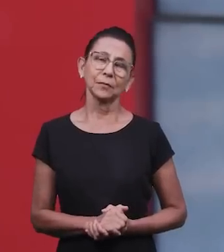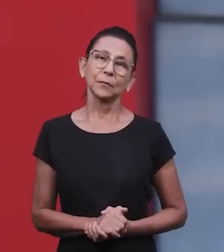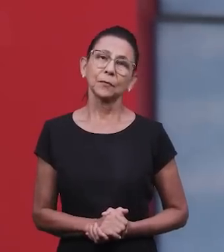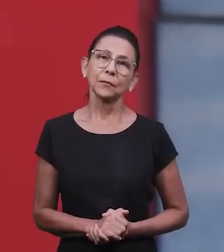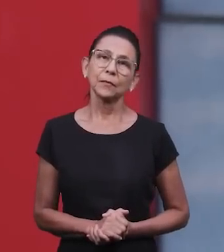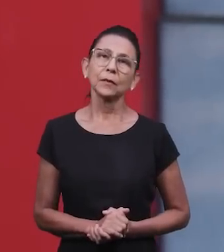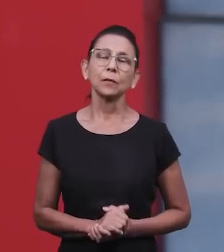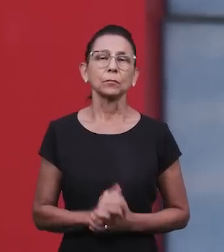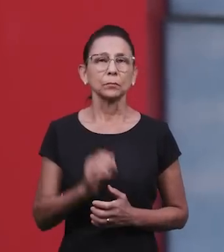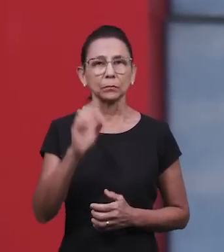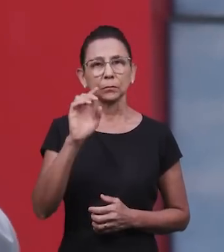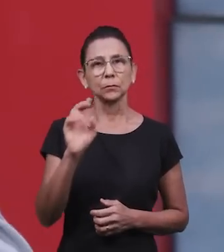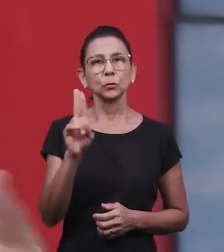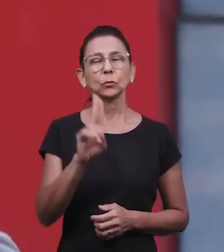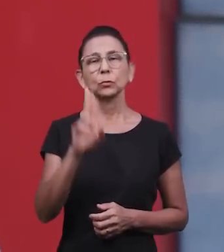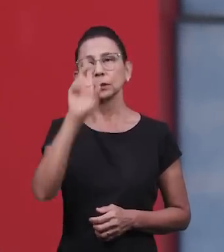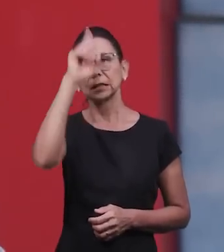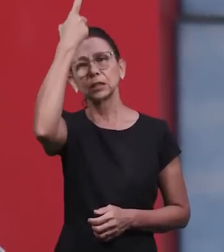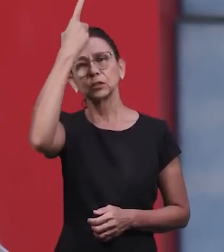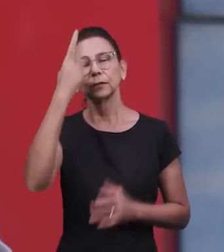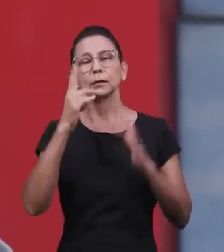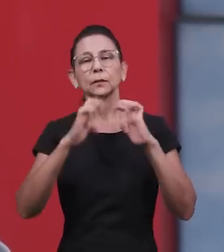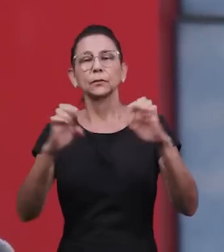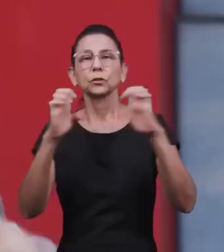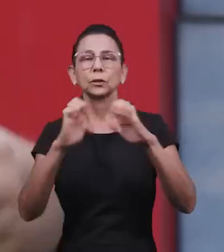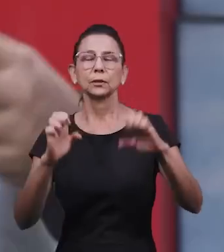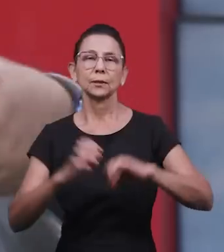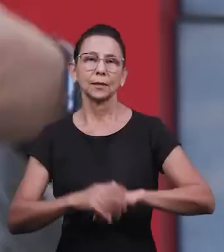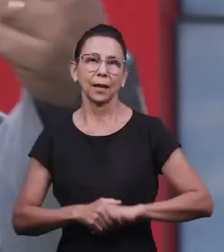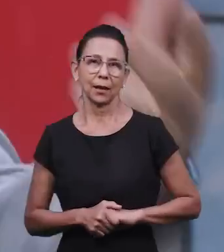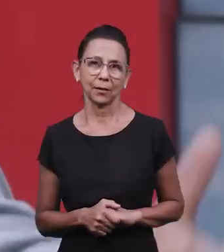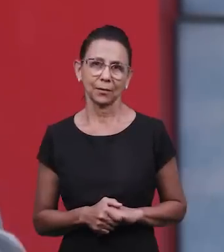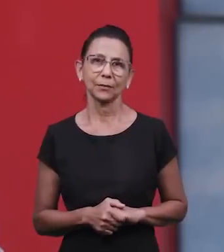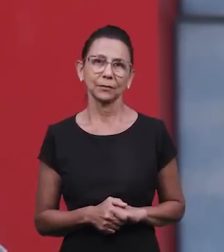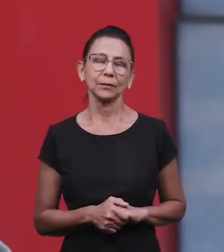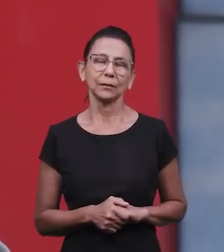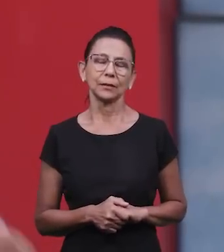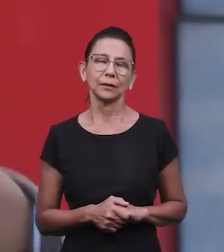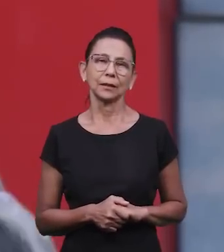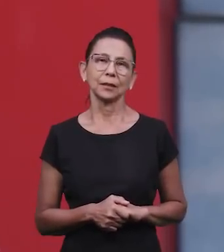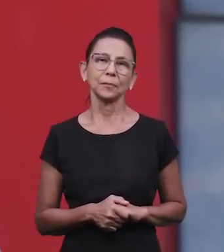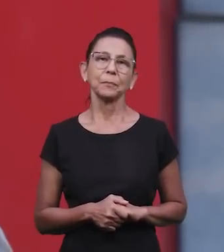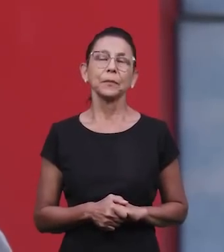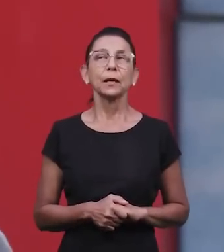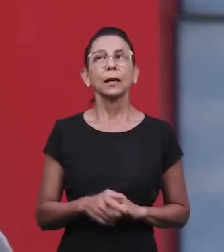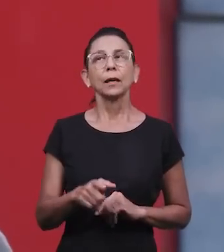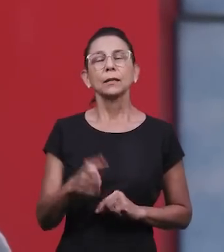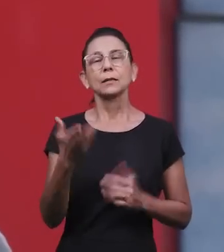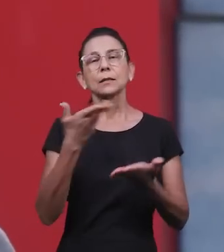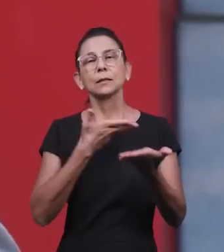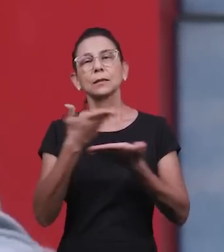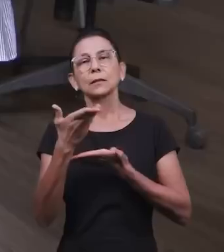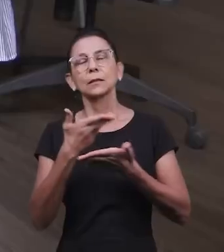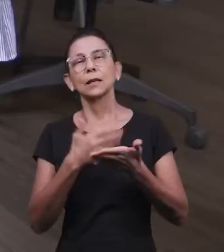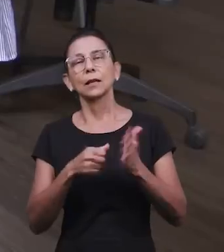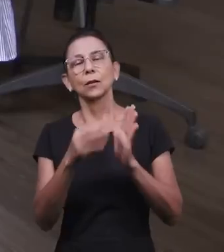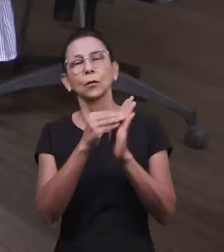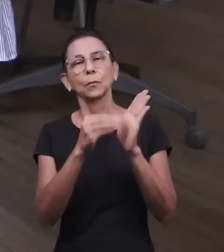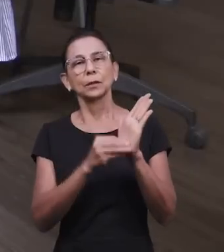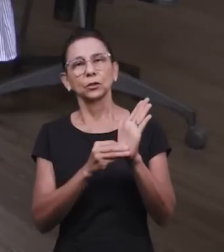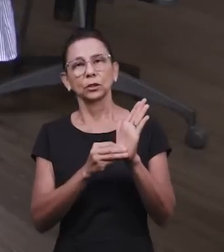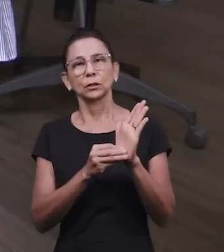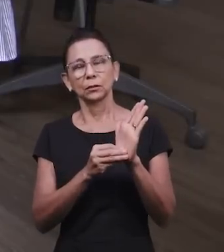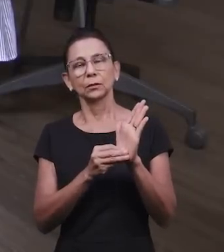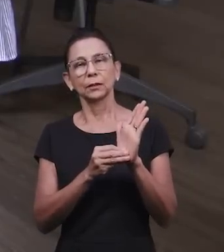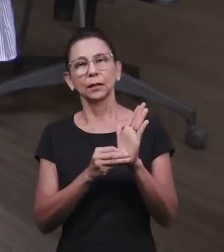por que a gente não usa essa criatividade para evangelizar? Por que a gente não usa uma abordagem diferente para chamar a atenção das pessoas? Quando você